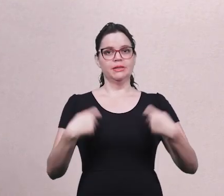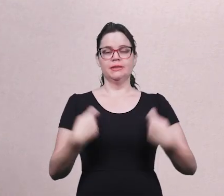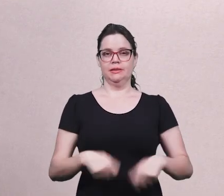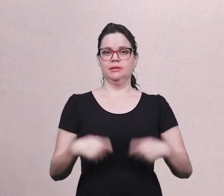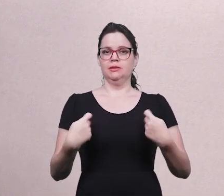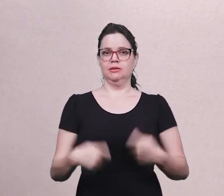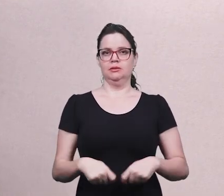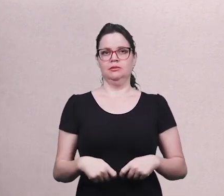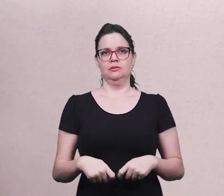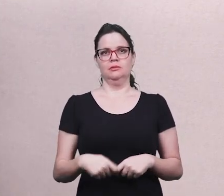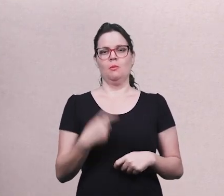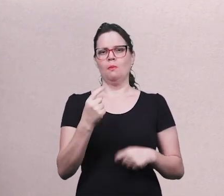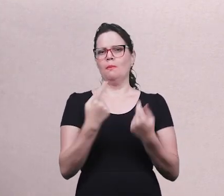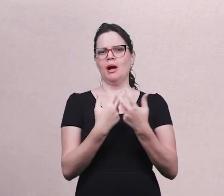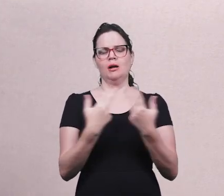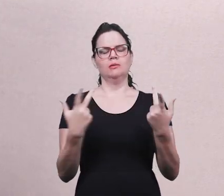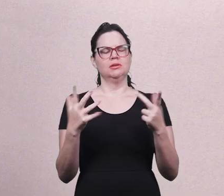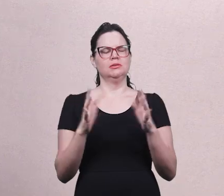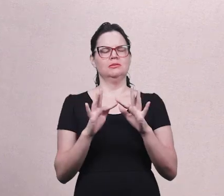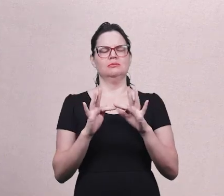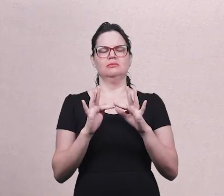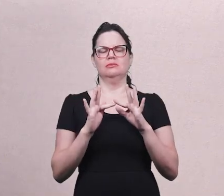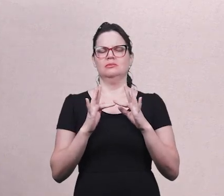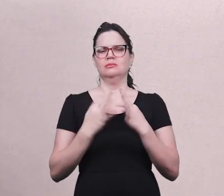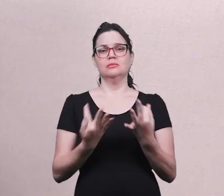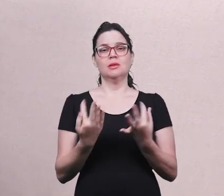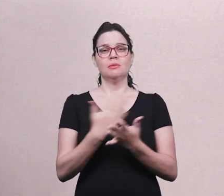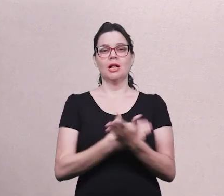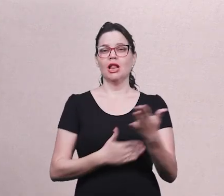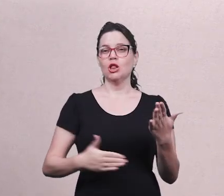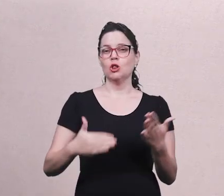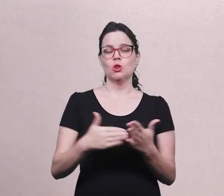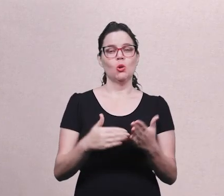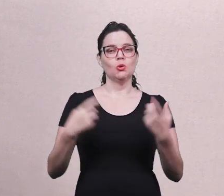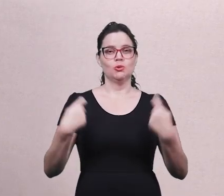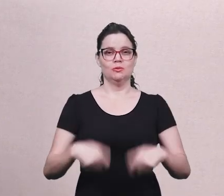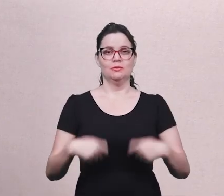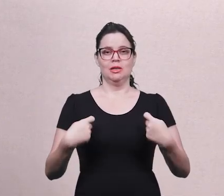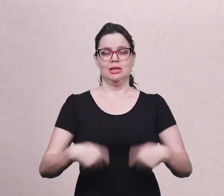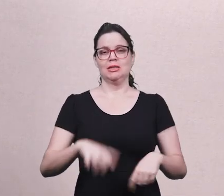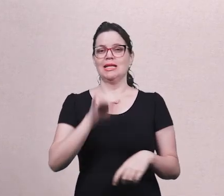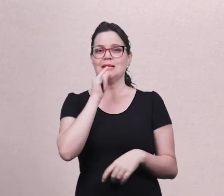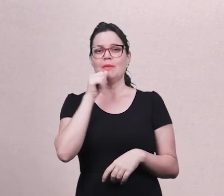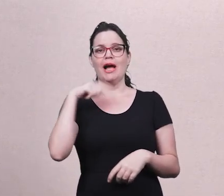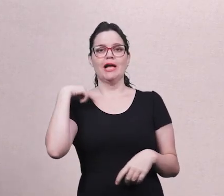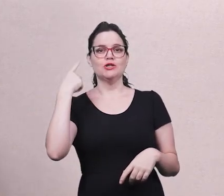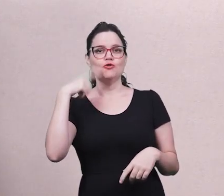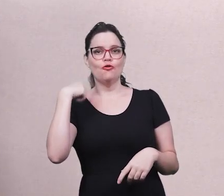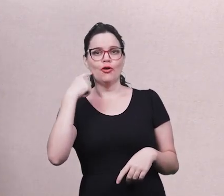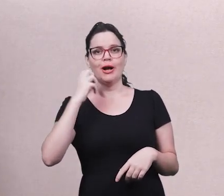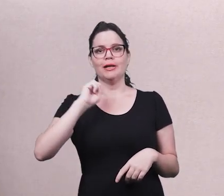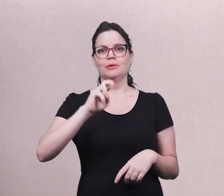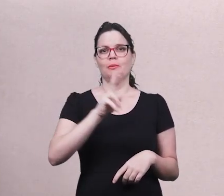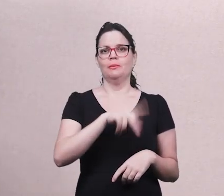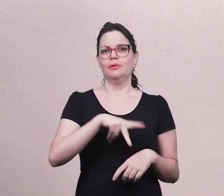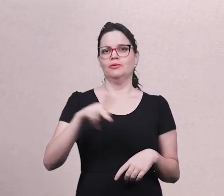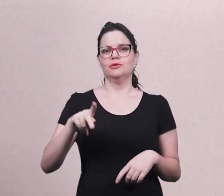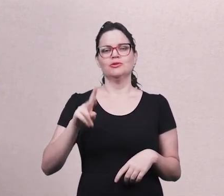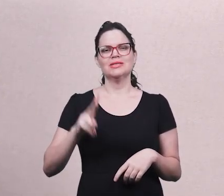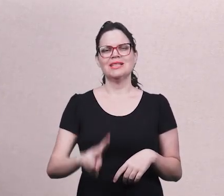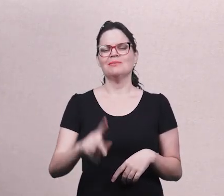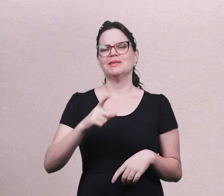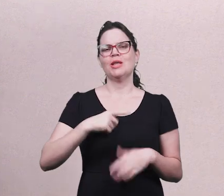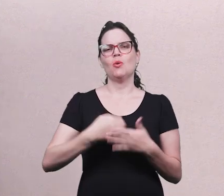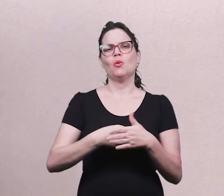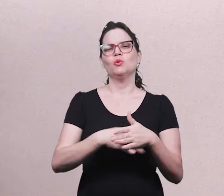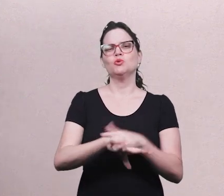Então, uma coisa simples que todo profissional, um advogado ou um professor tem o hábito de